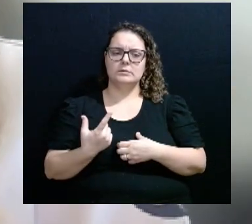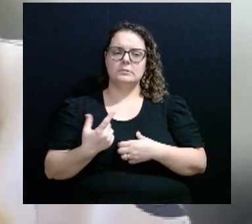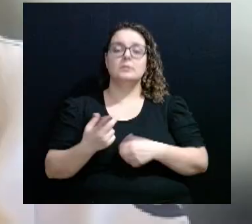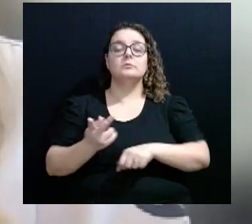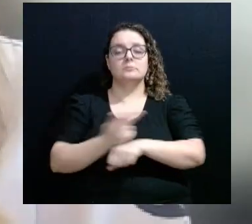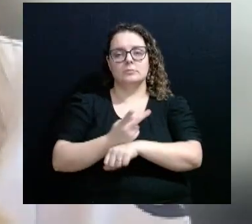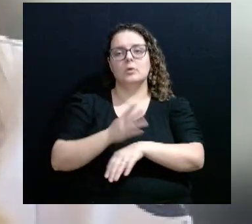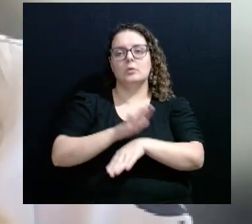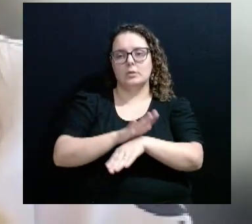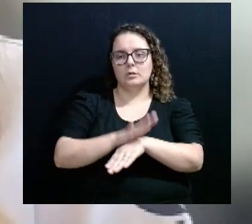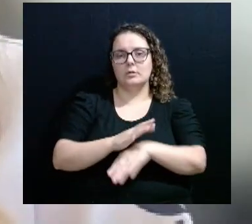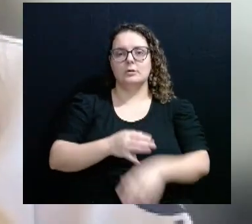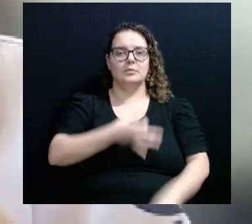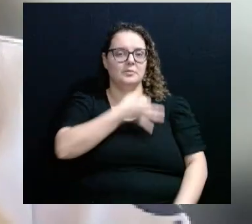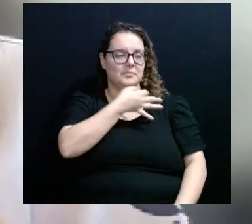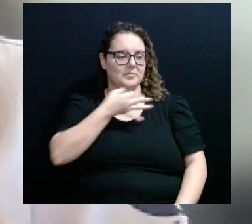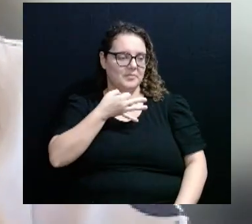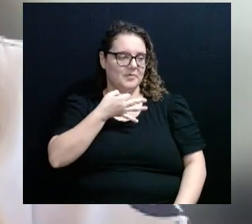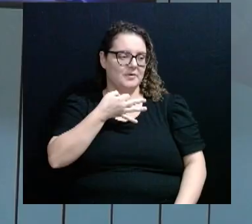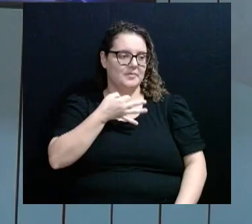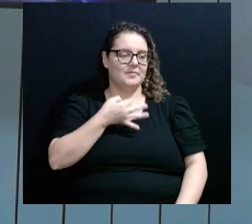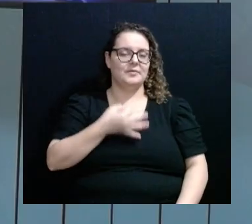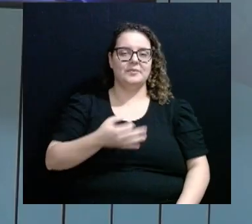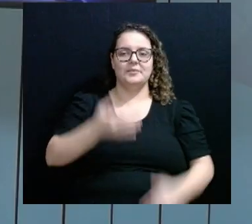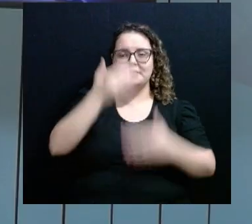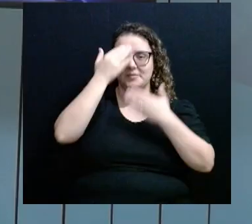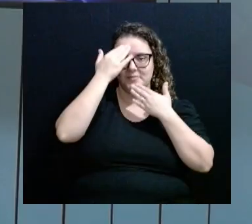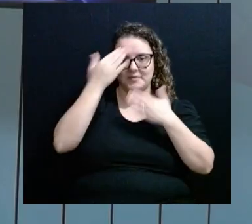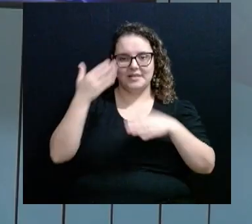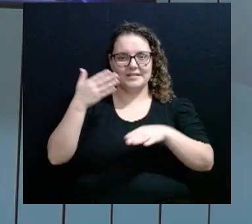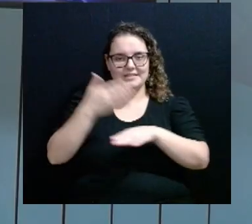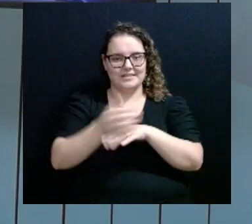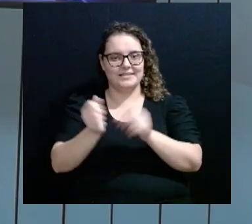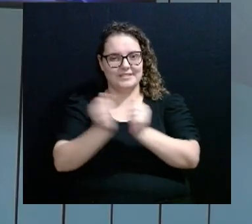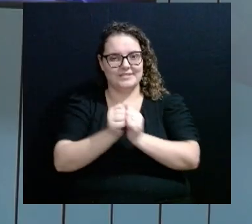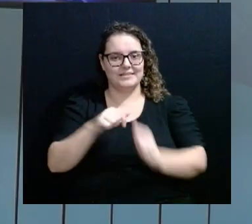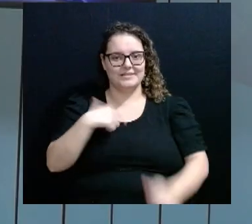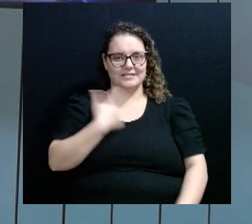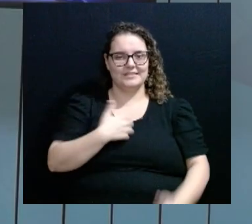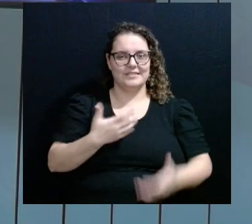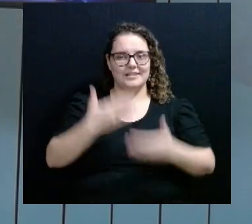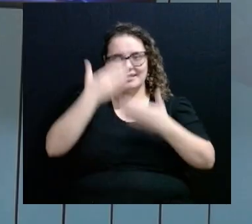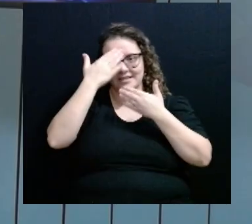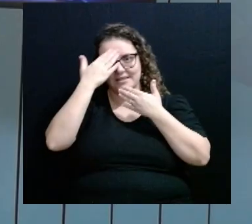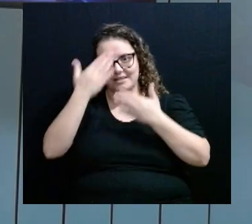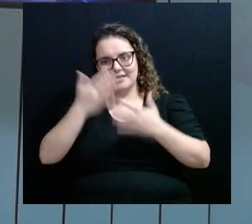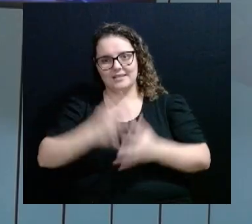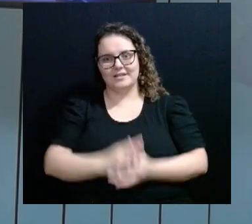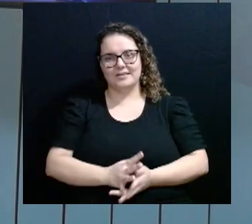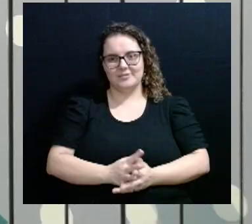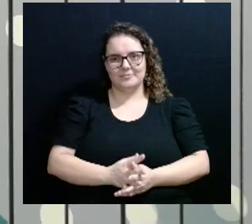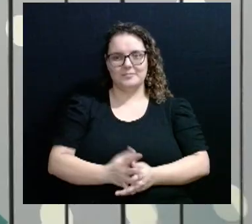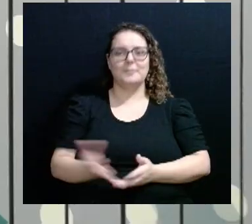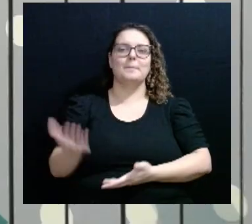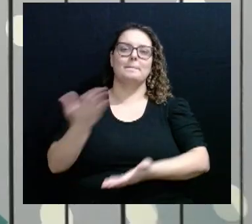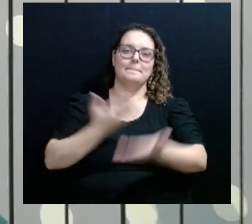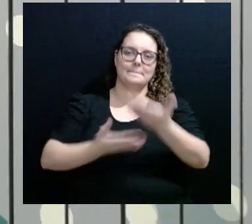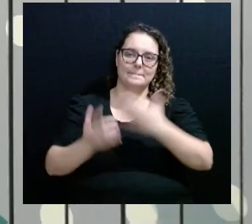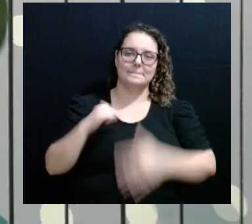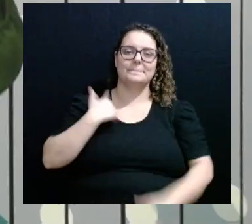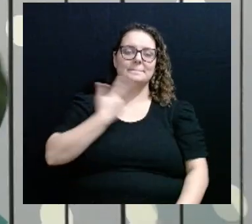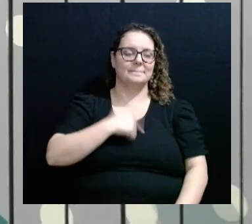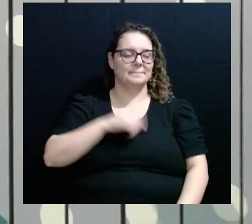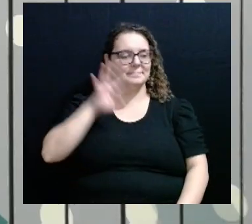sente, e aí você procura ajuda. Perfeita. Muito obrigada pela sua participação. Quero agradecer, então,